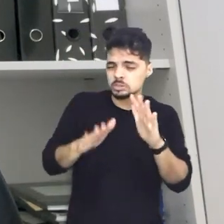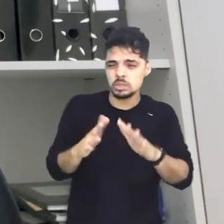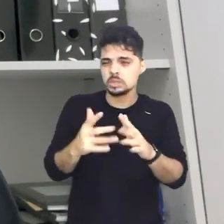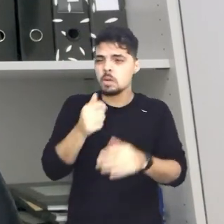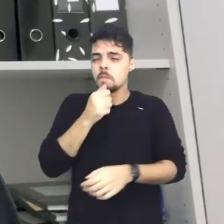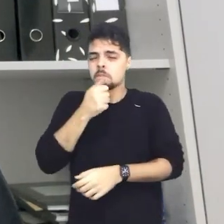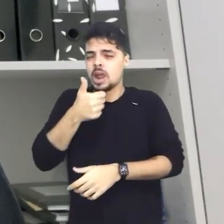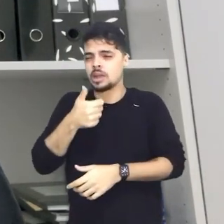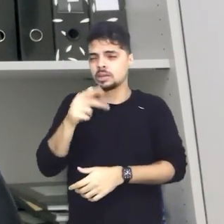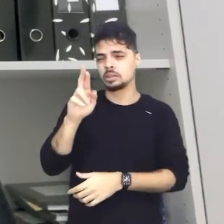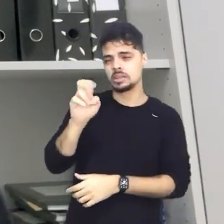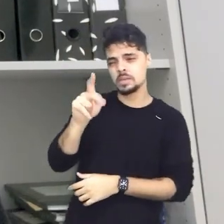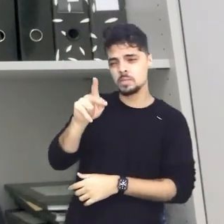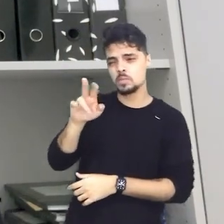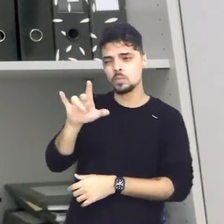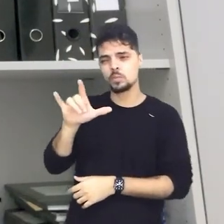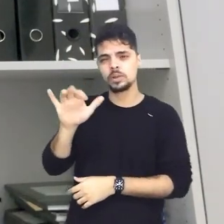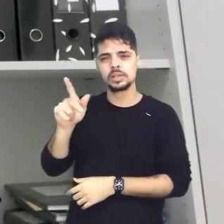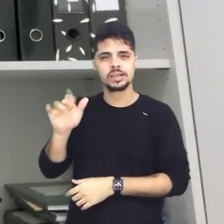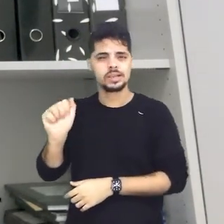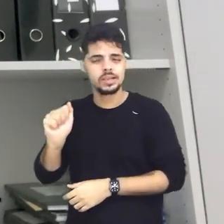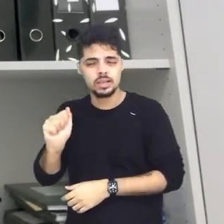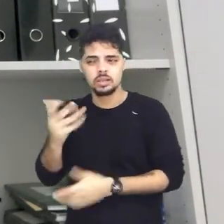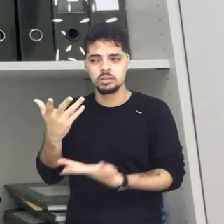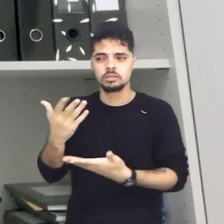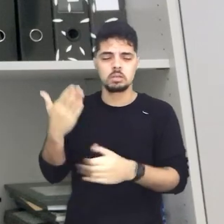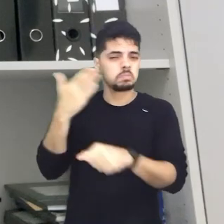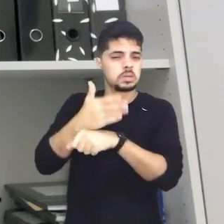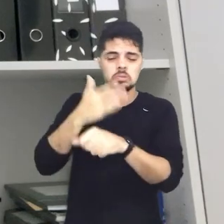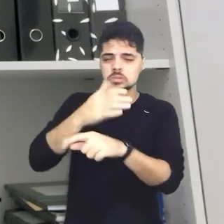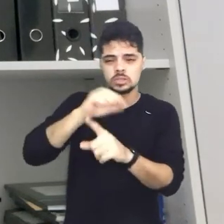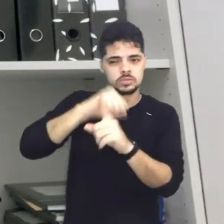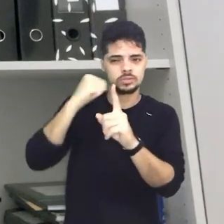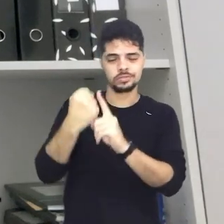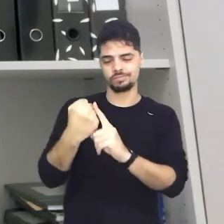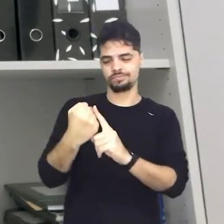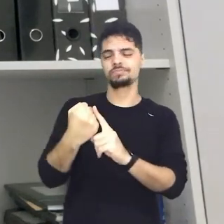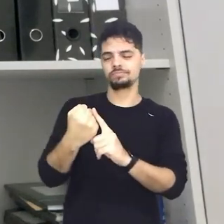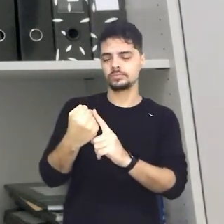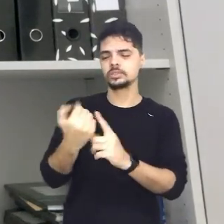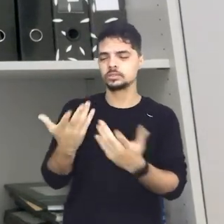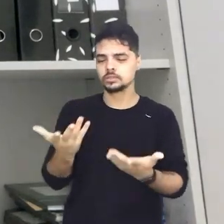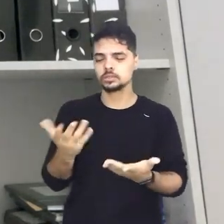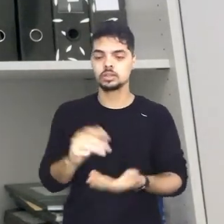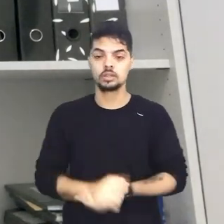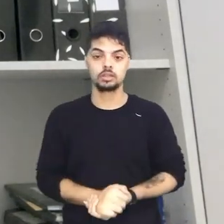às vésperas da República, porém, ainda sem uma inclusão social.